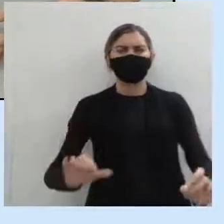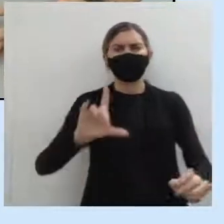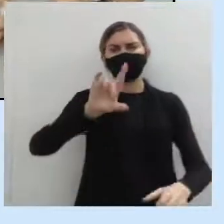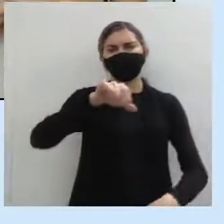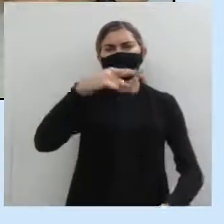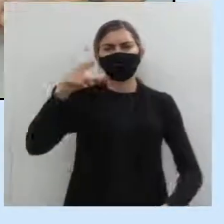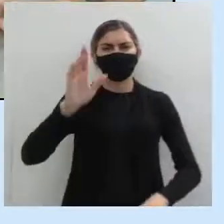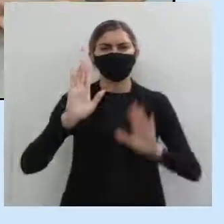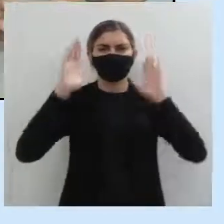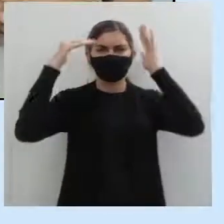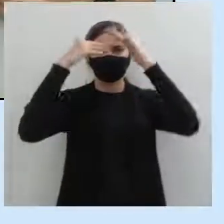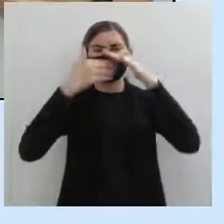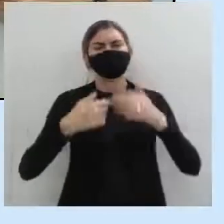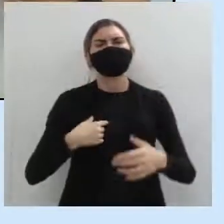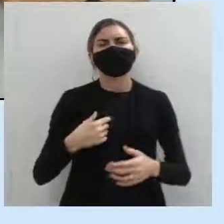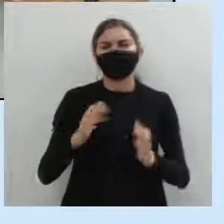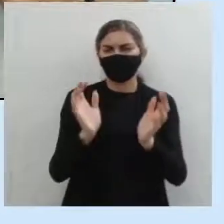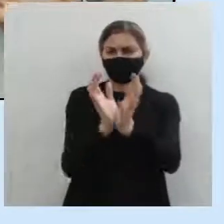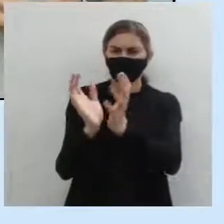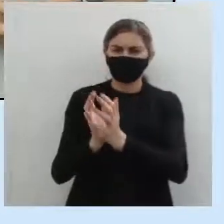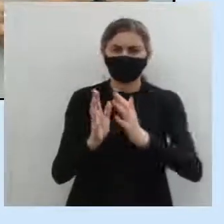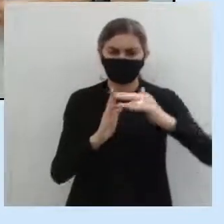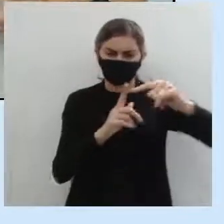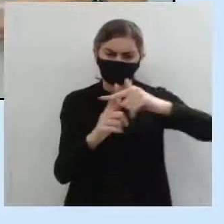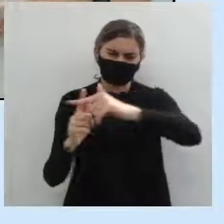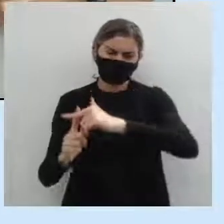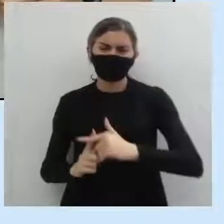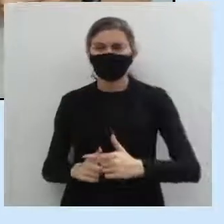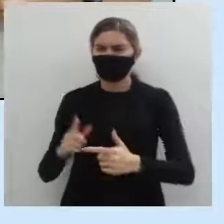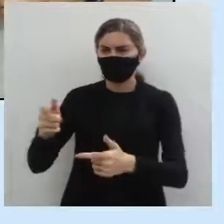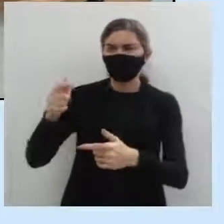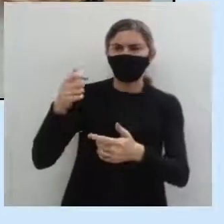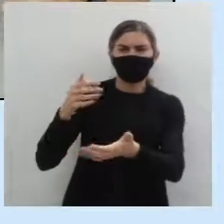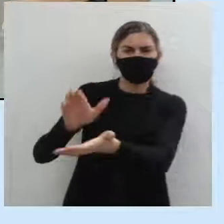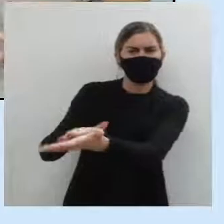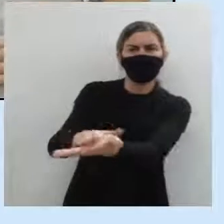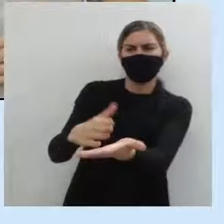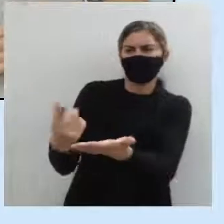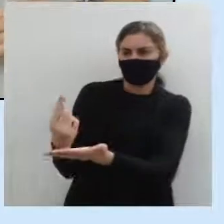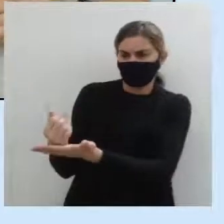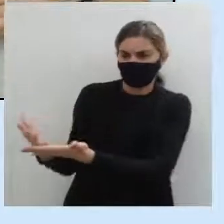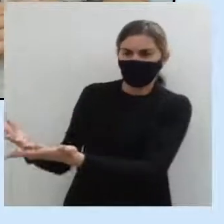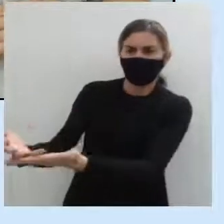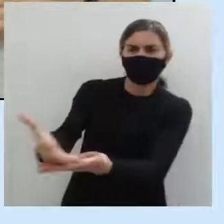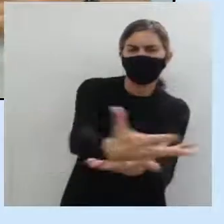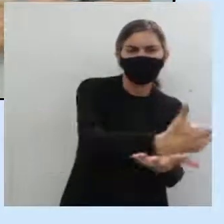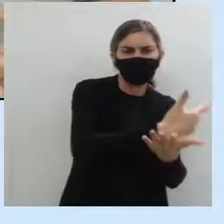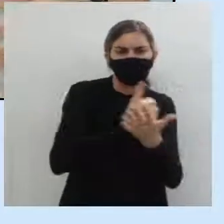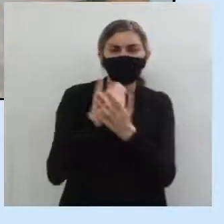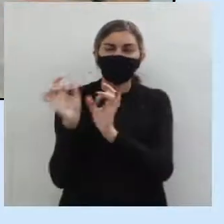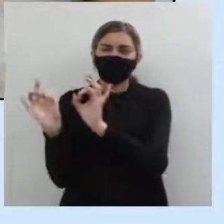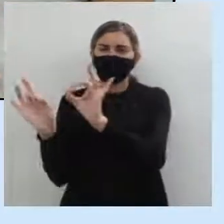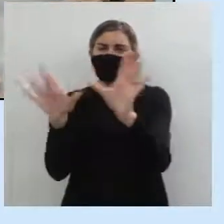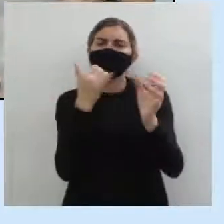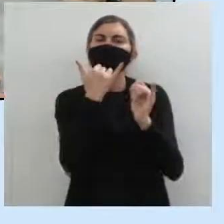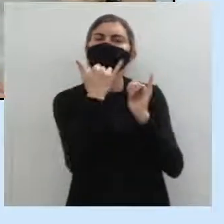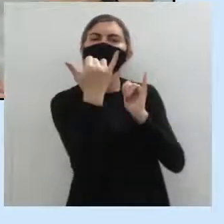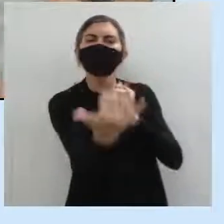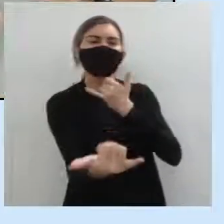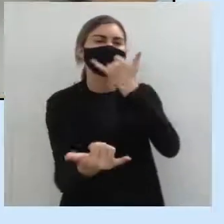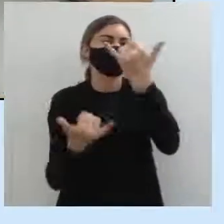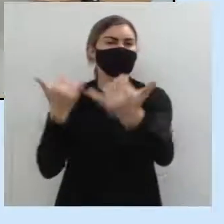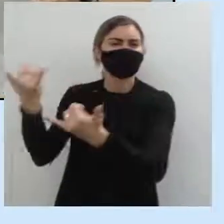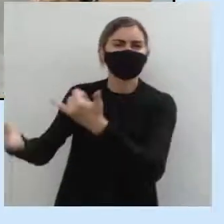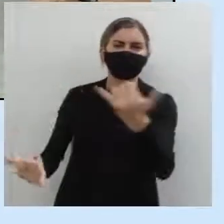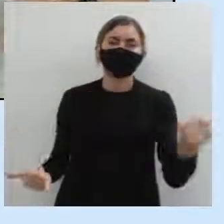X incumbe membros da igreja de arrecadar dinheiro por meio da venda de